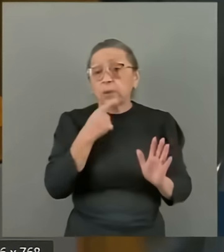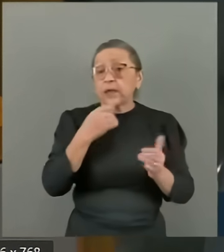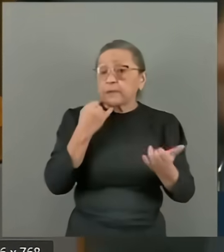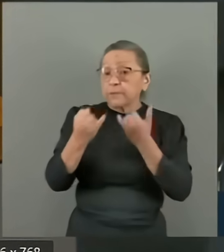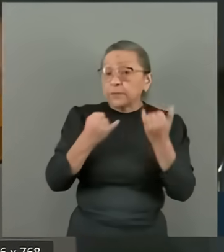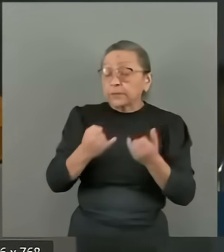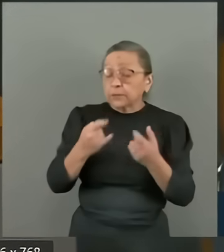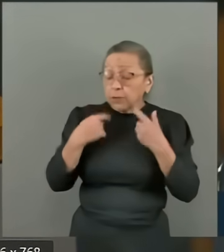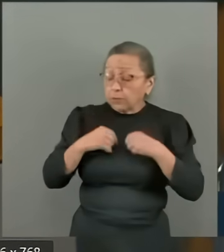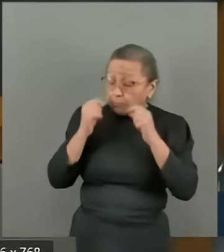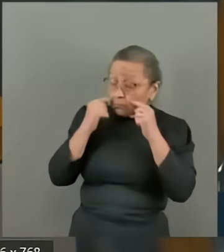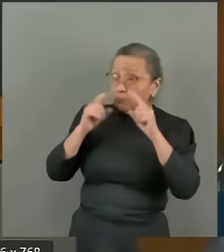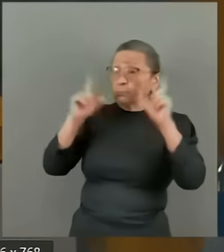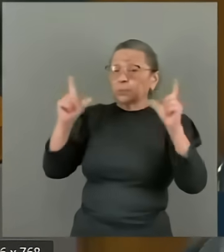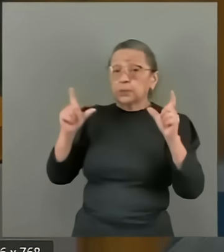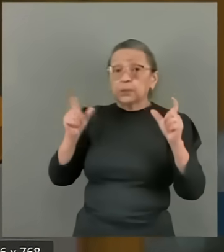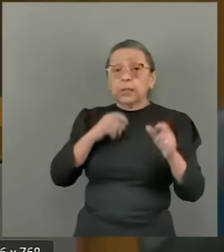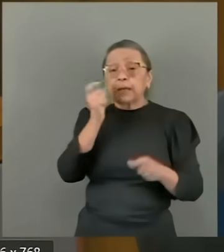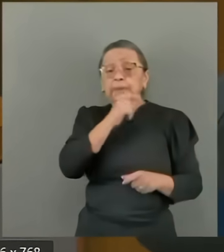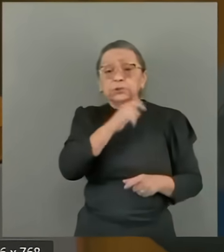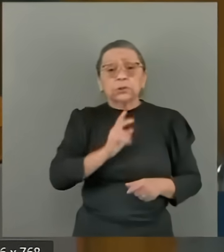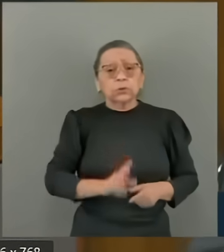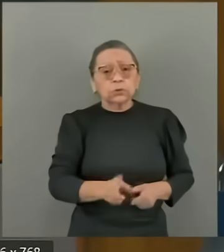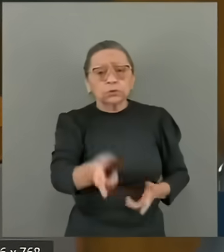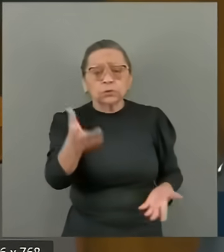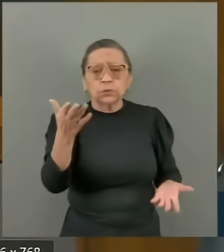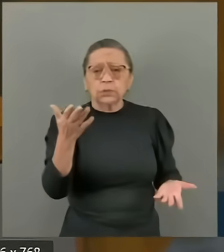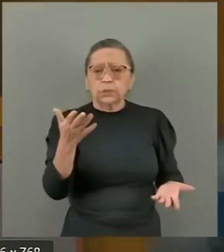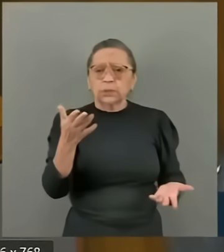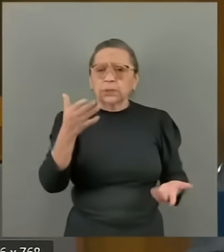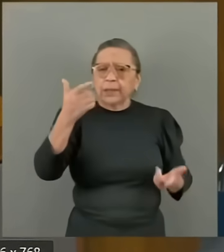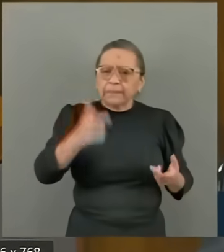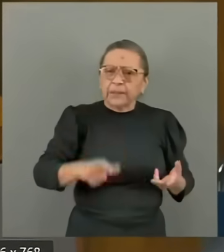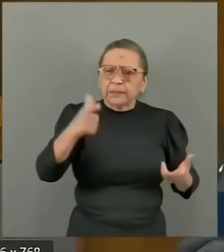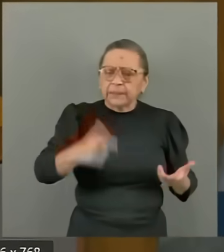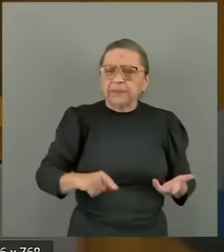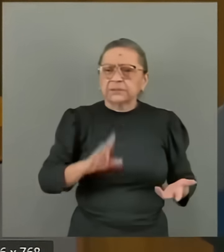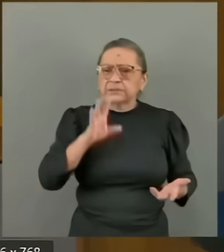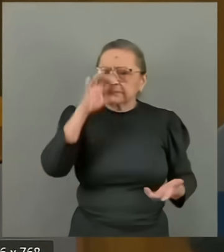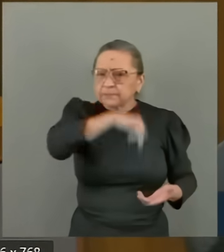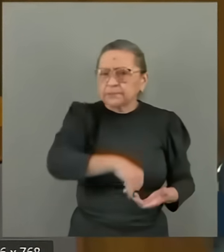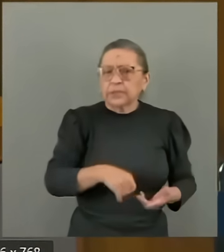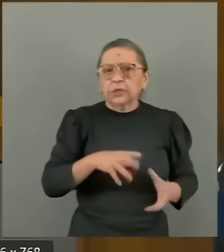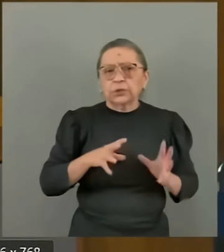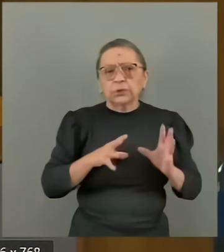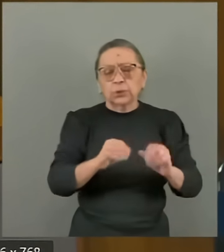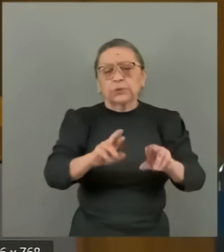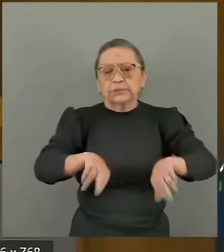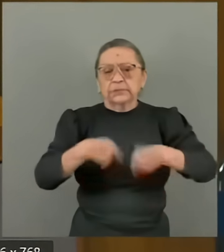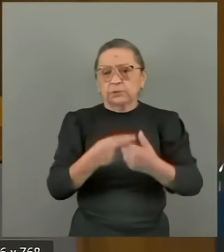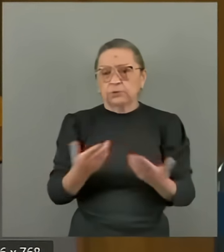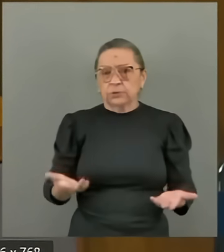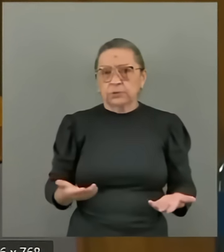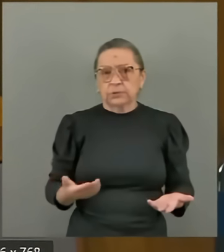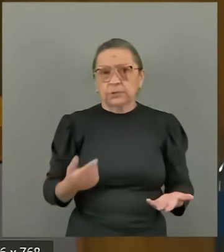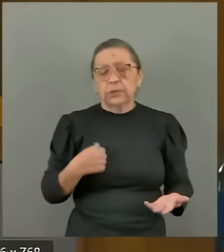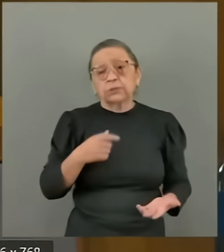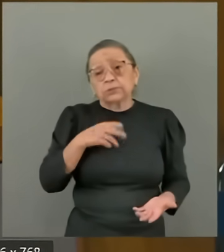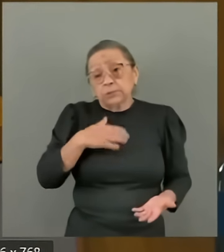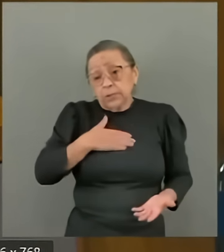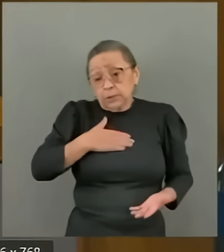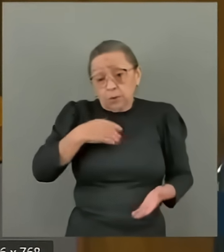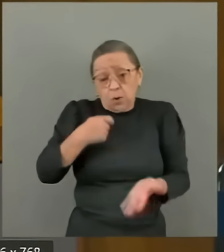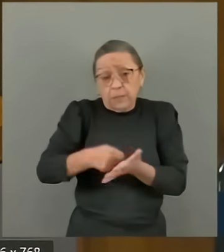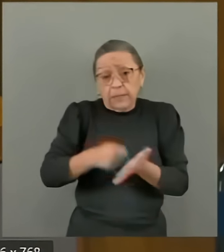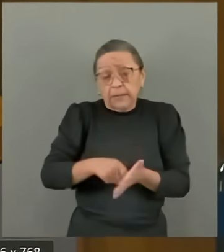me espanta que a mentira seja reapresentada insistentemente em todas as sessões e eu seja obrigado a